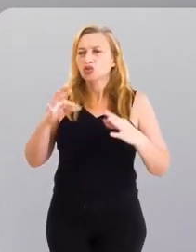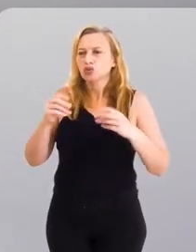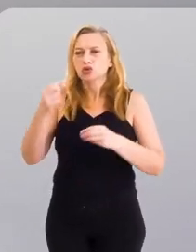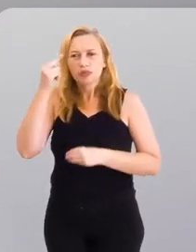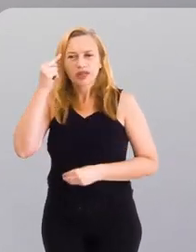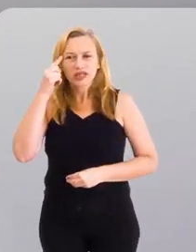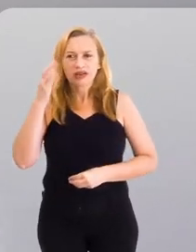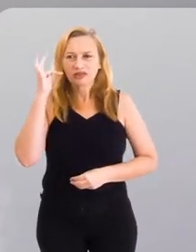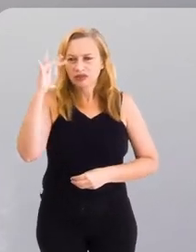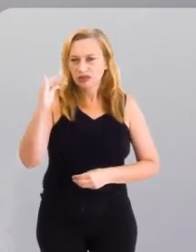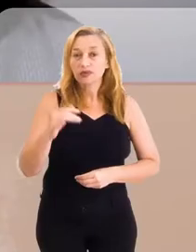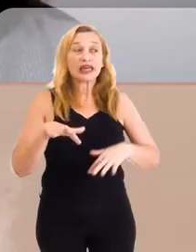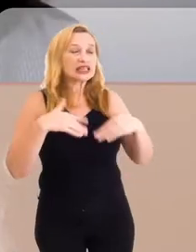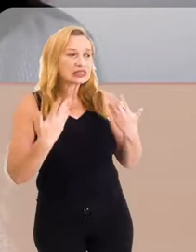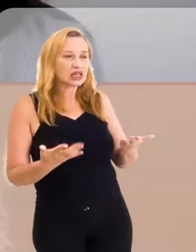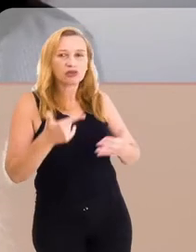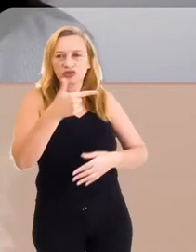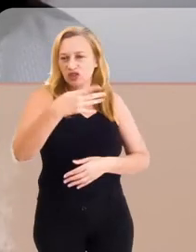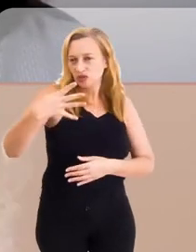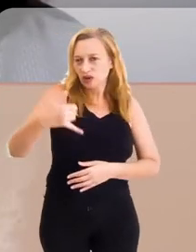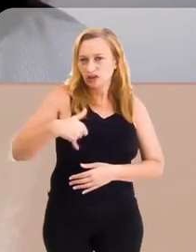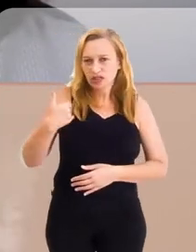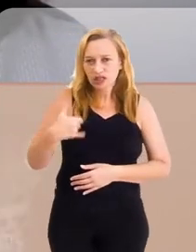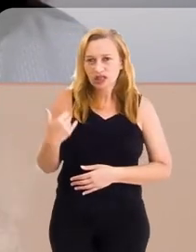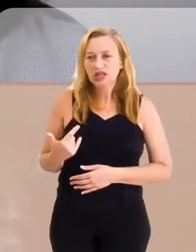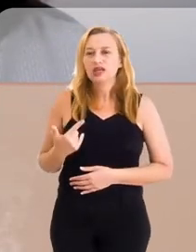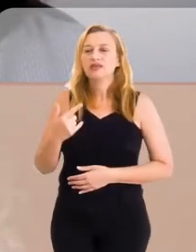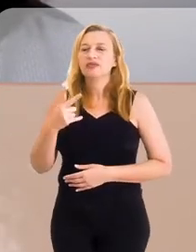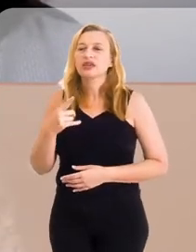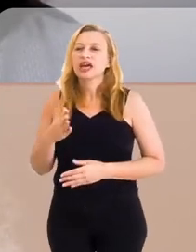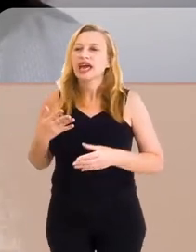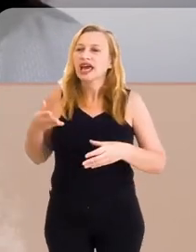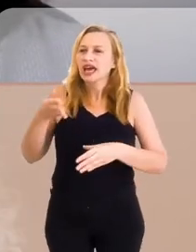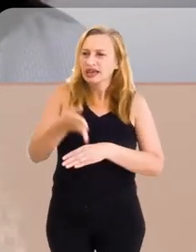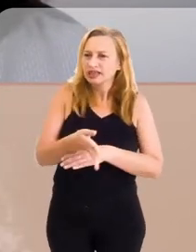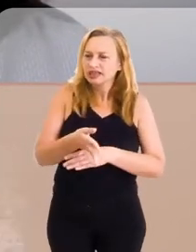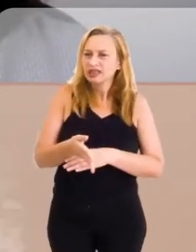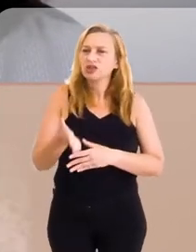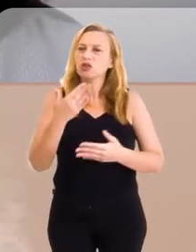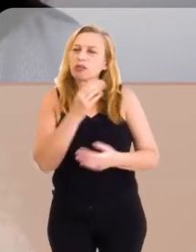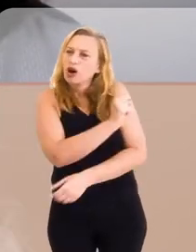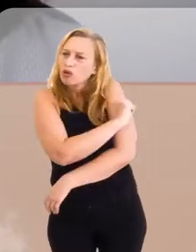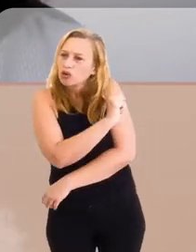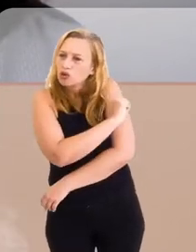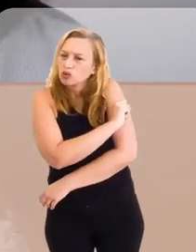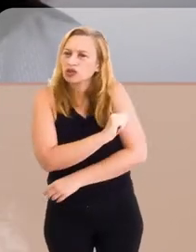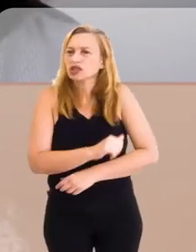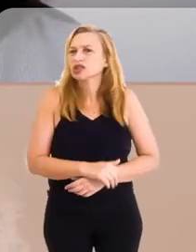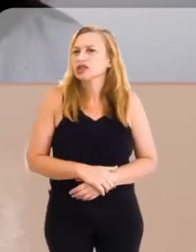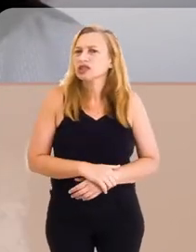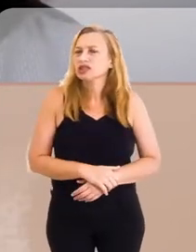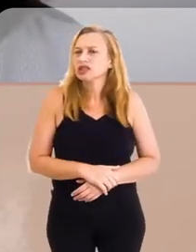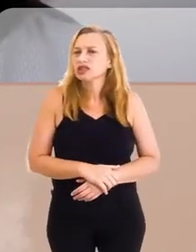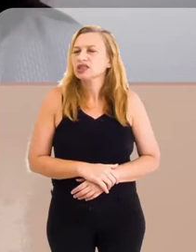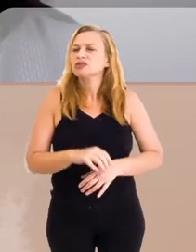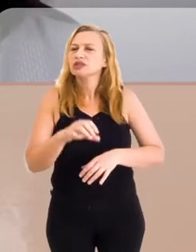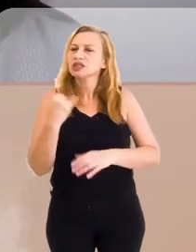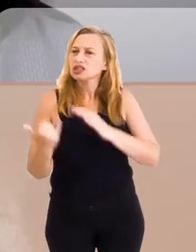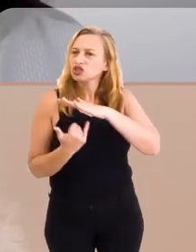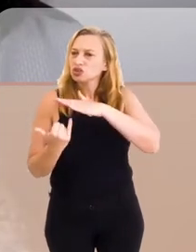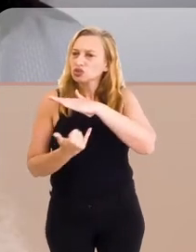e esperava da filosofia. Então, aos 24 anos, então a senhora ingressa como estudante, como